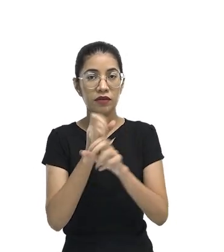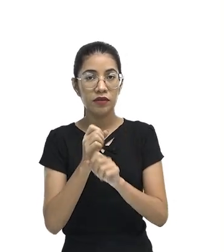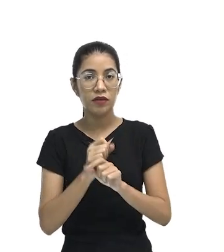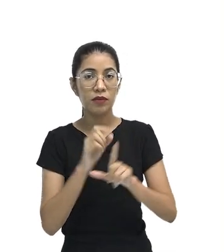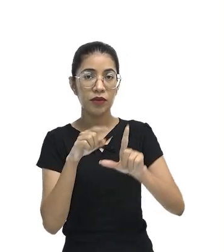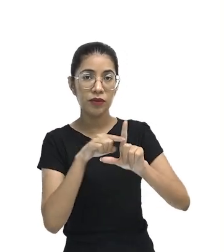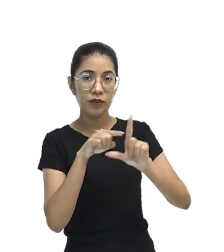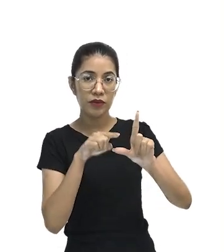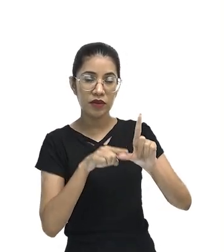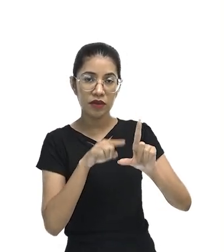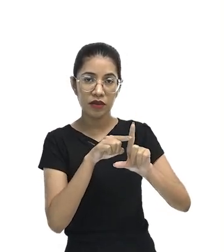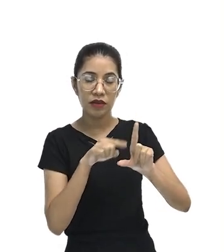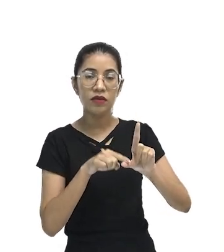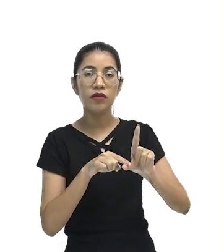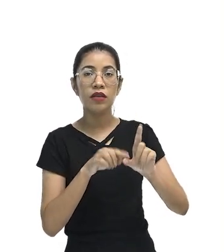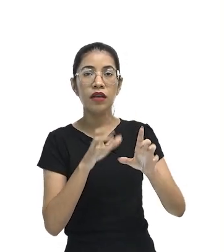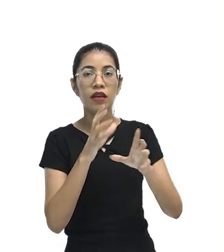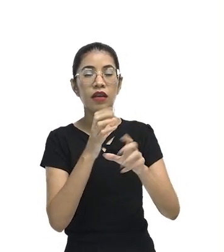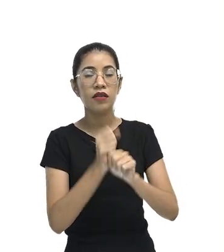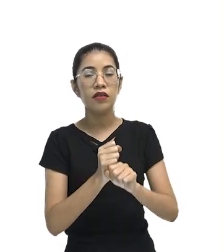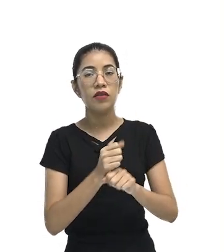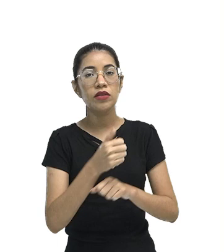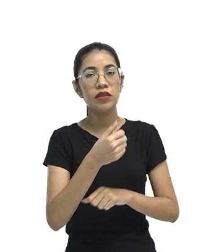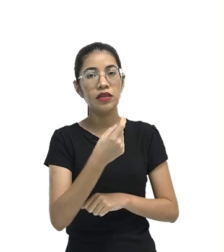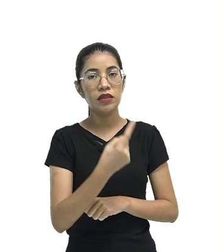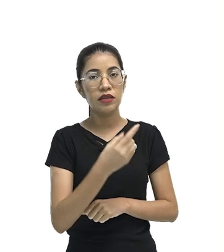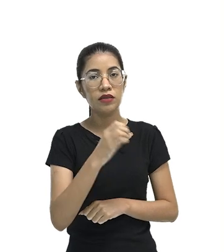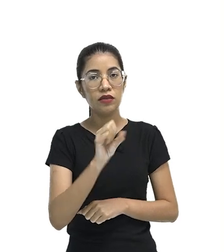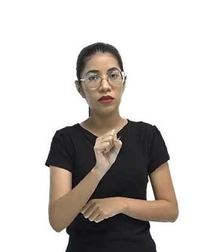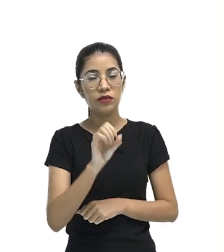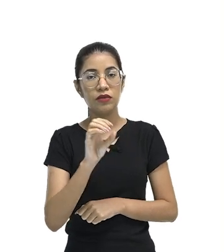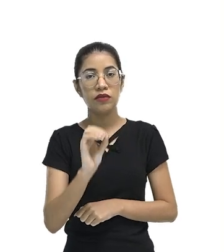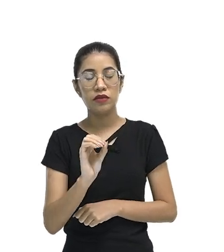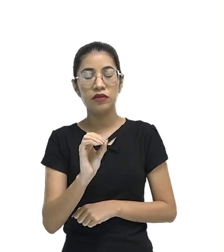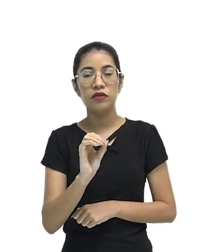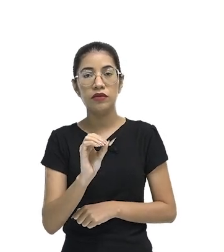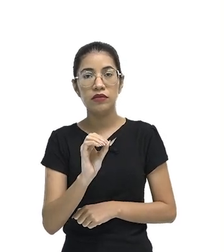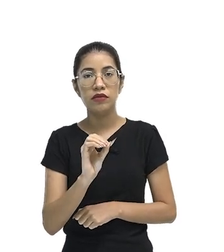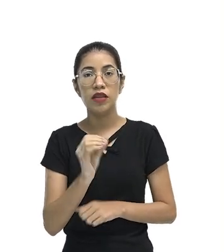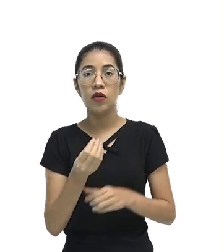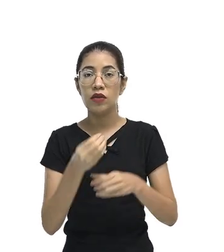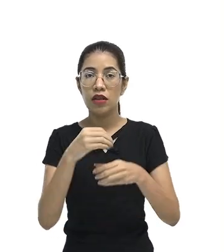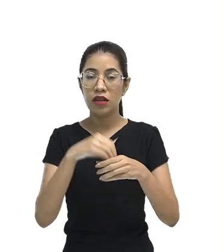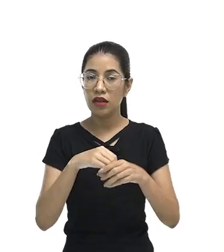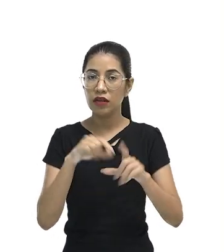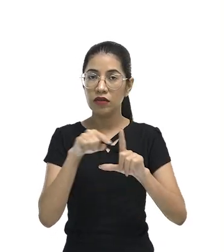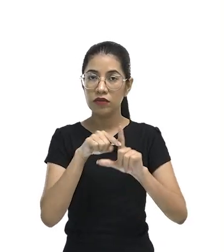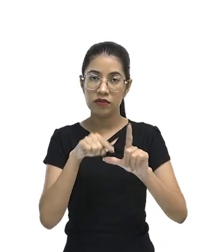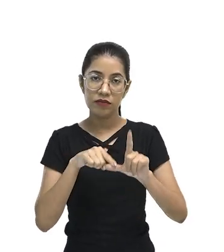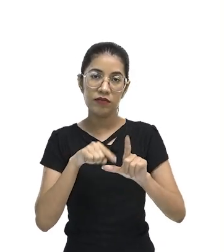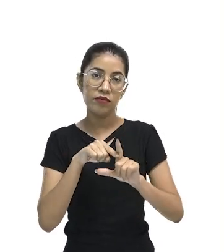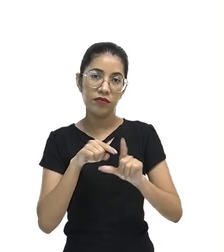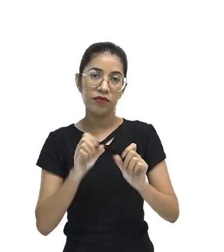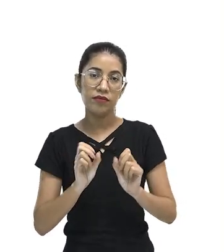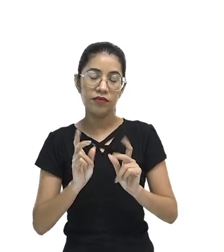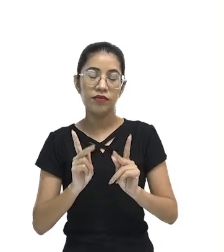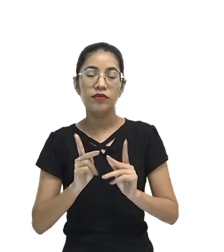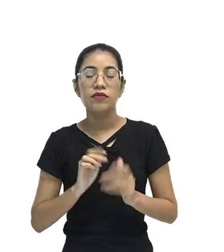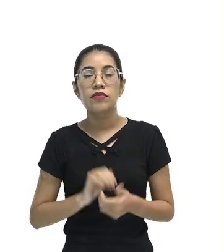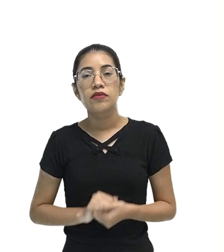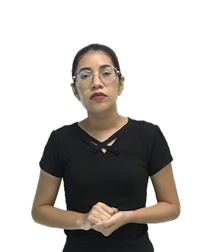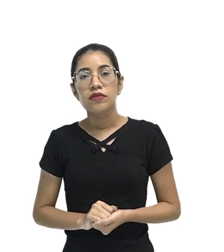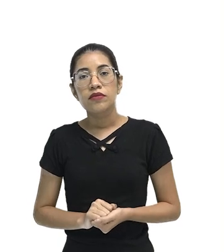dos ângulos é igual a 180 graus. Ângulos internos, não se esqueçam disso, tá